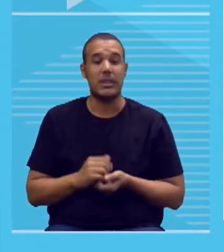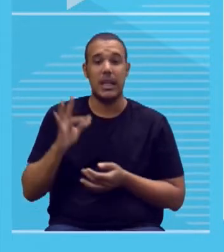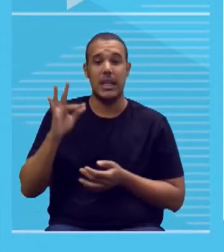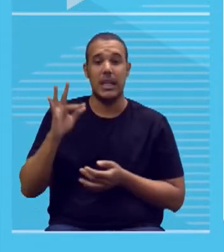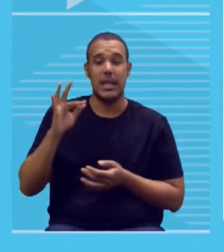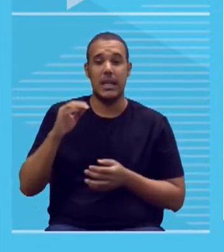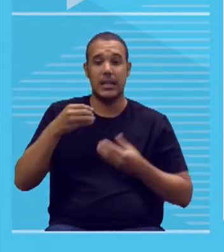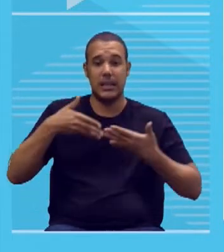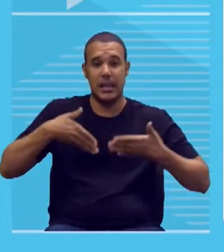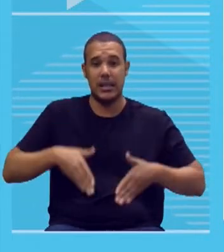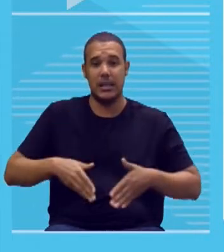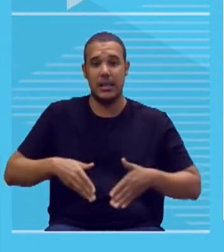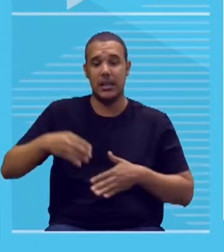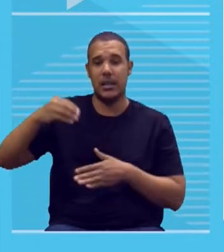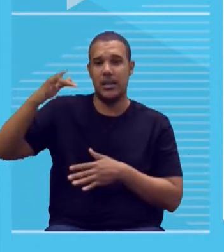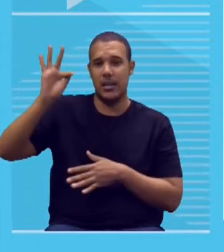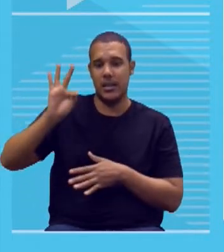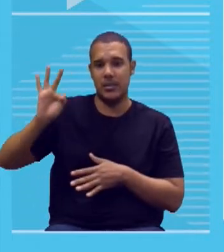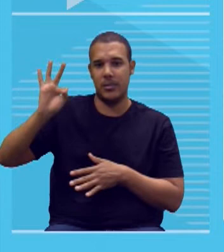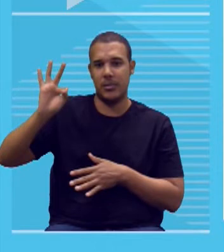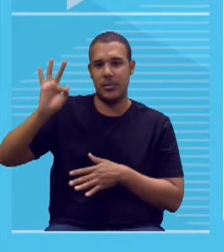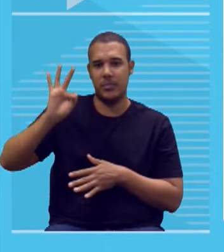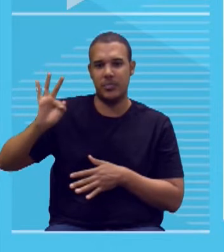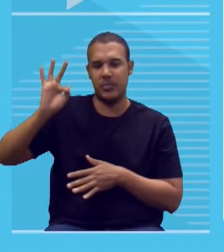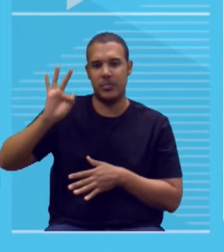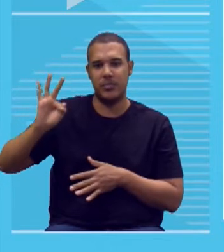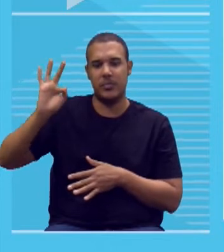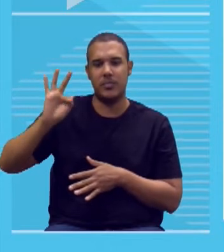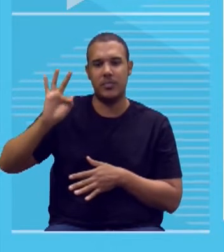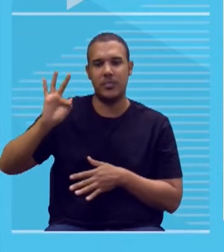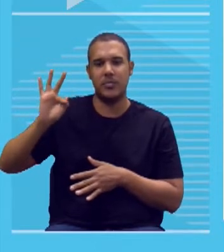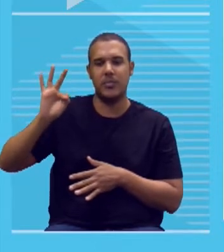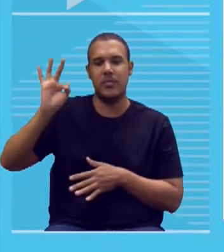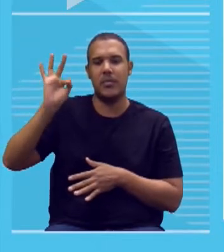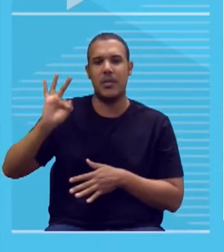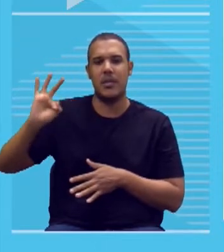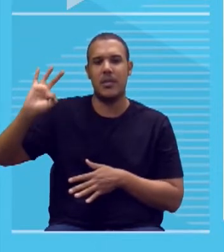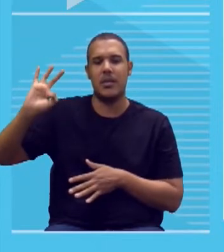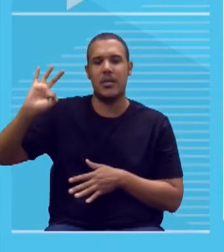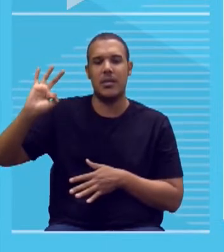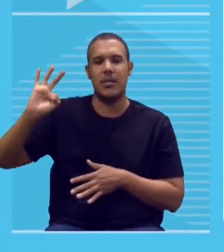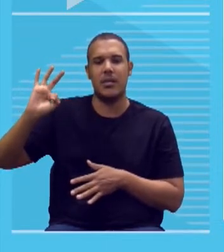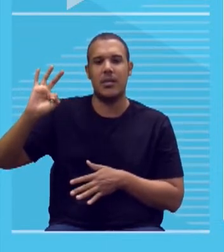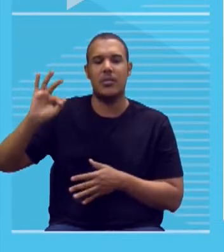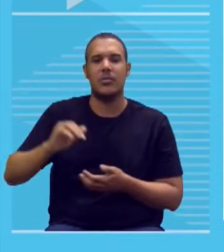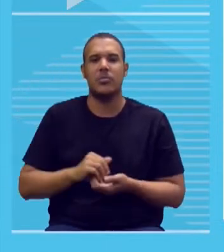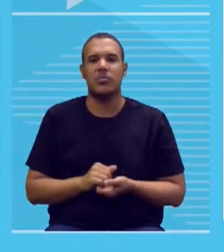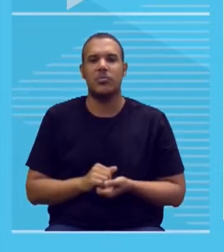francês esse cara que é francês